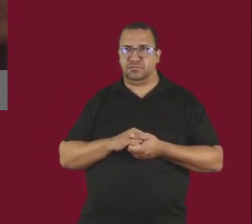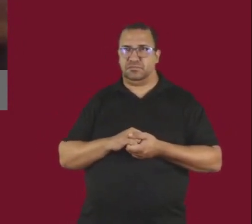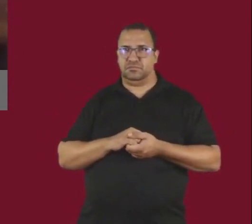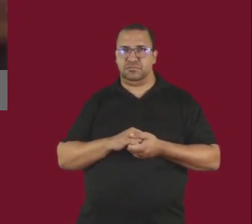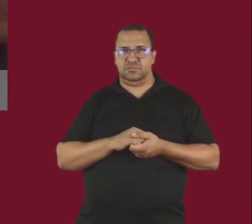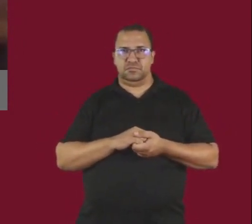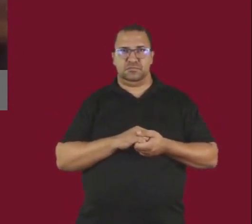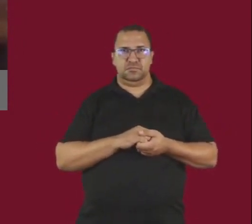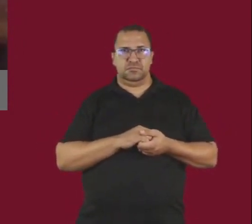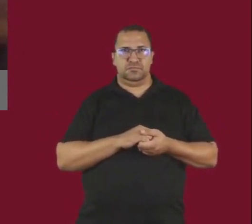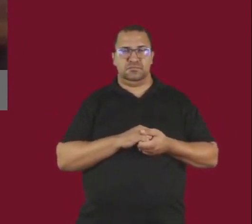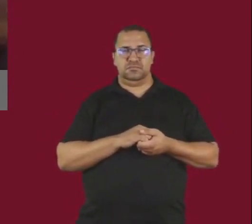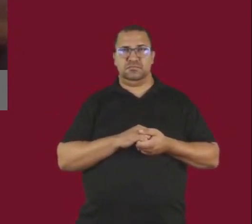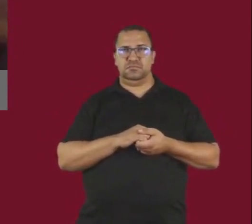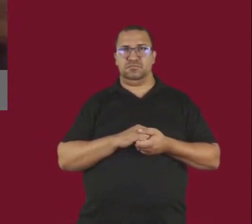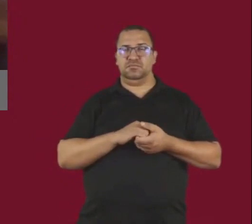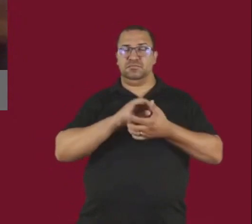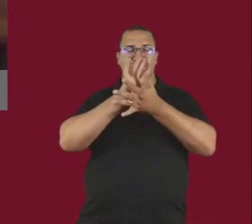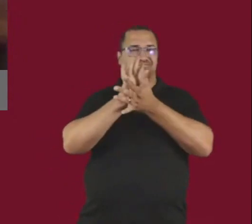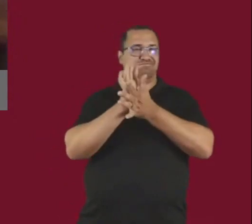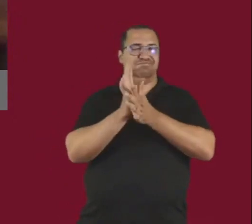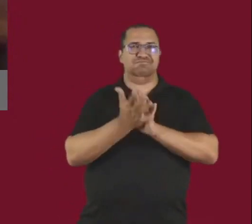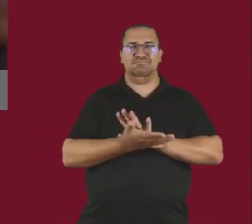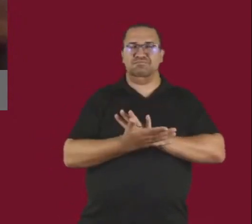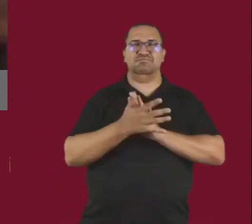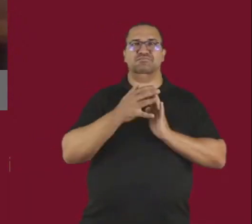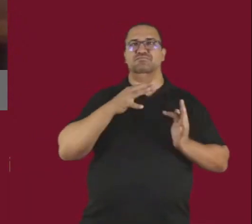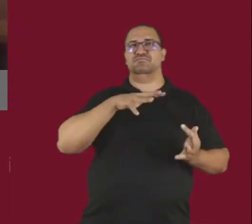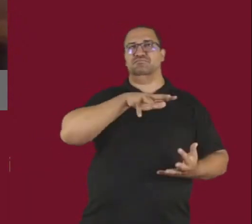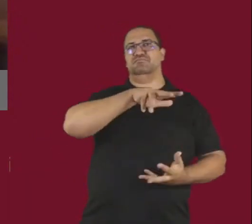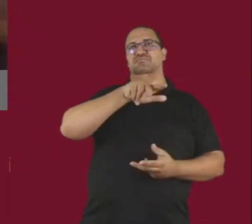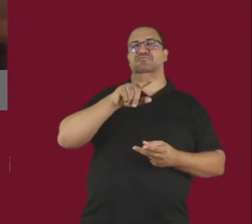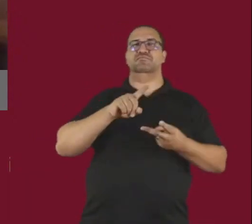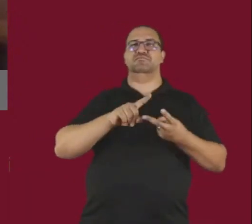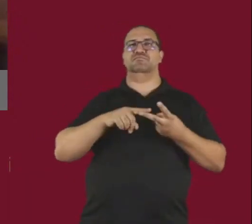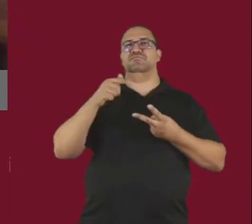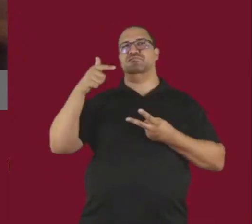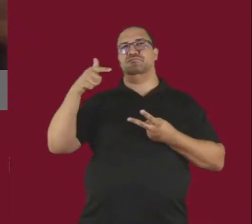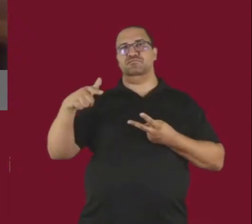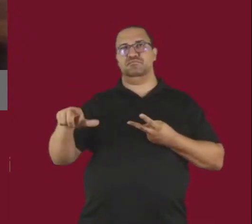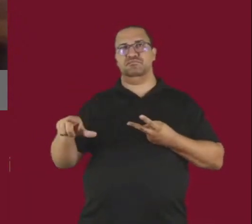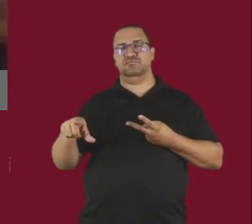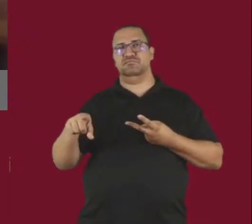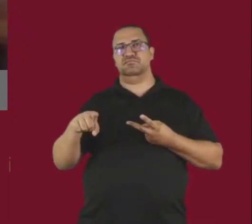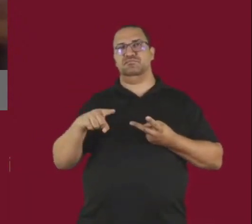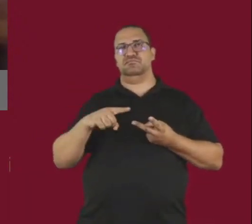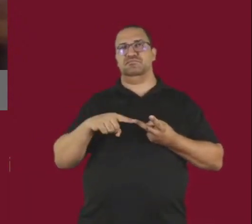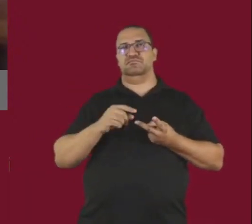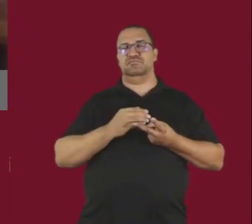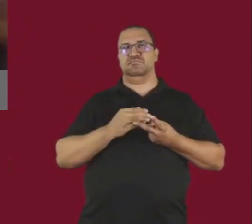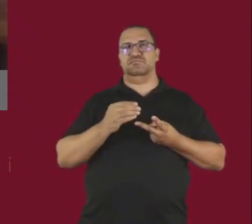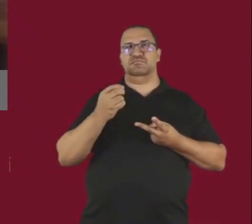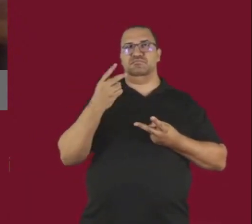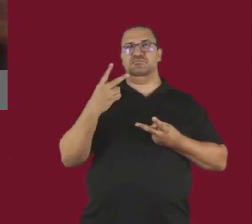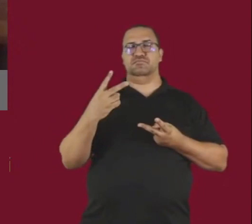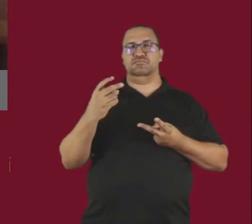foi um fim de mundo. E depois teve outro fim de mundo, que foi a partir de